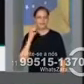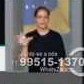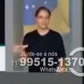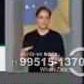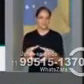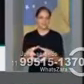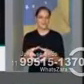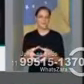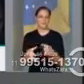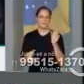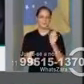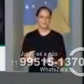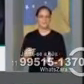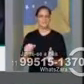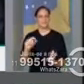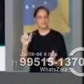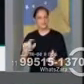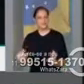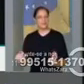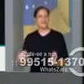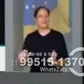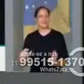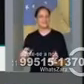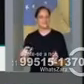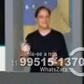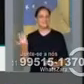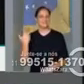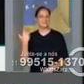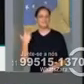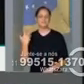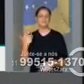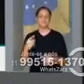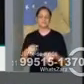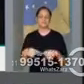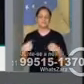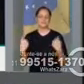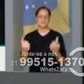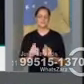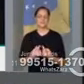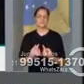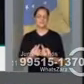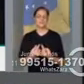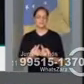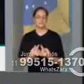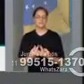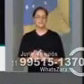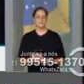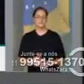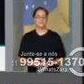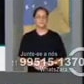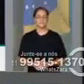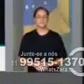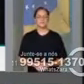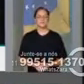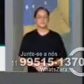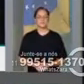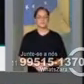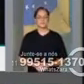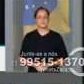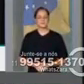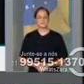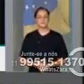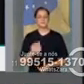italianos do brasil no paraná na assembleia nacional a câmara dos deputados da itália